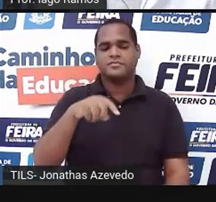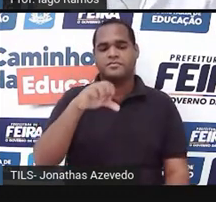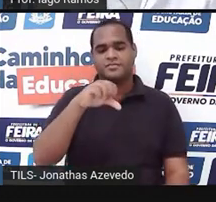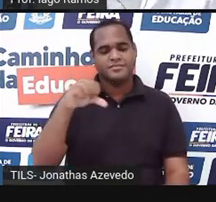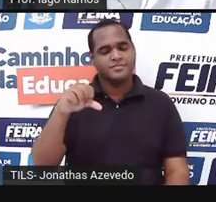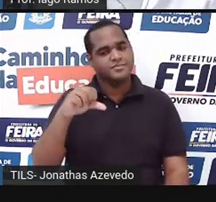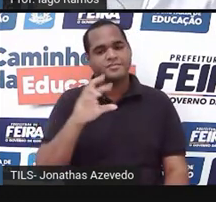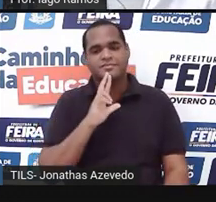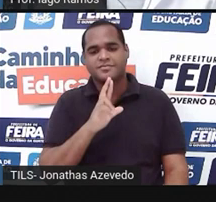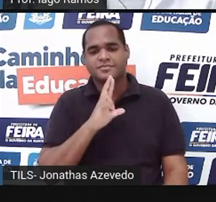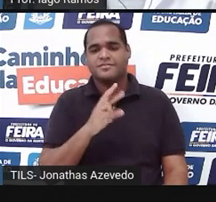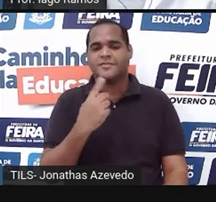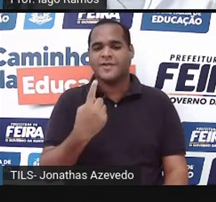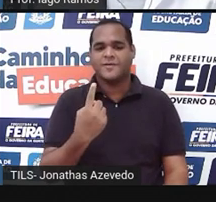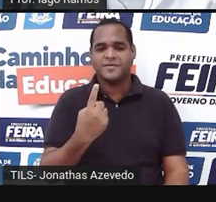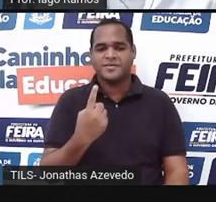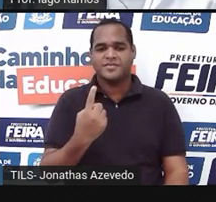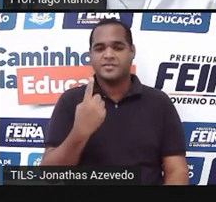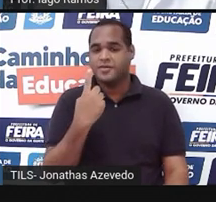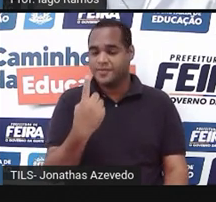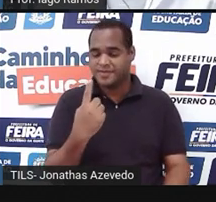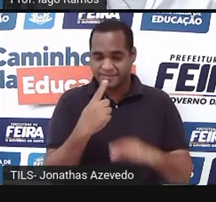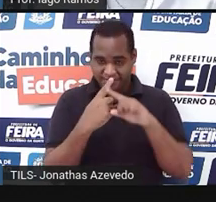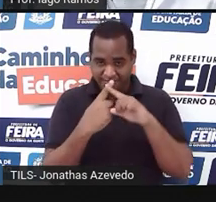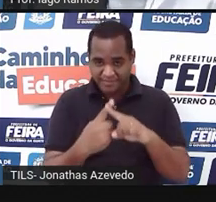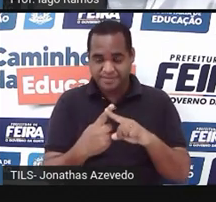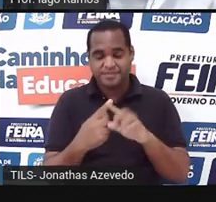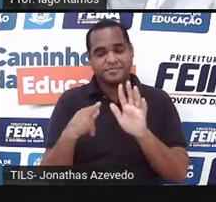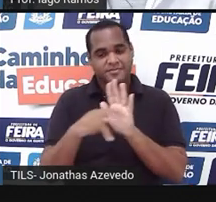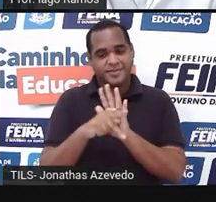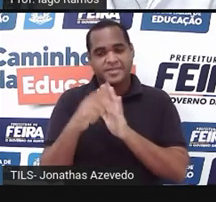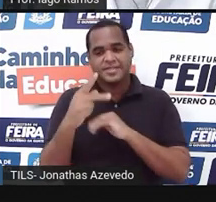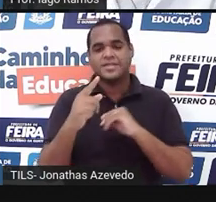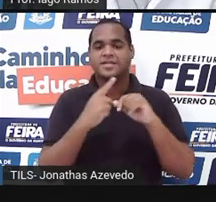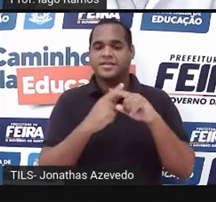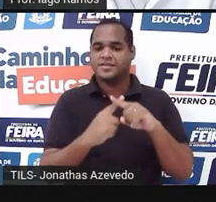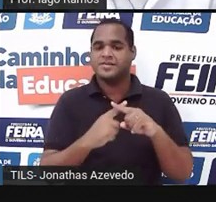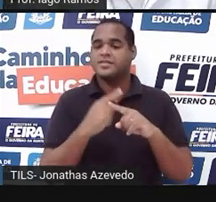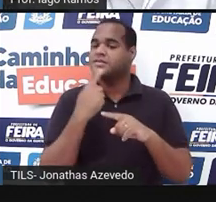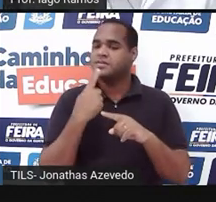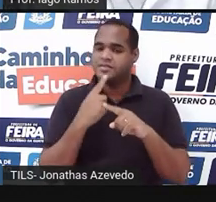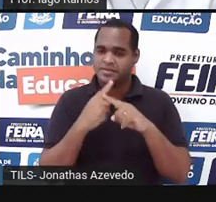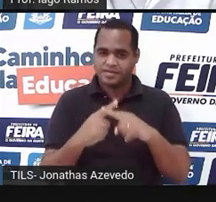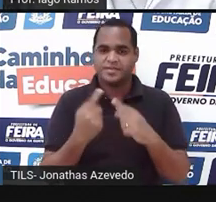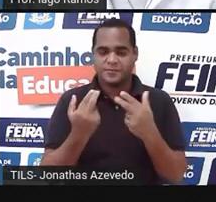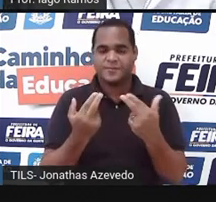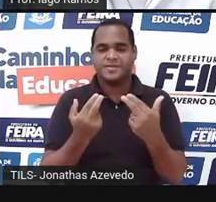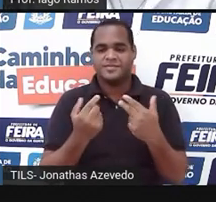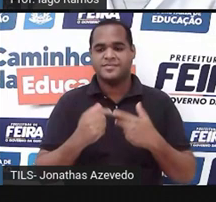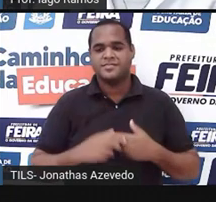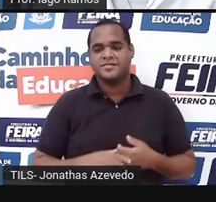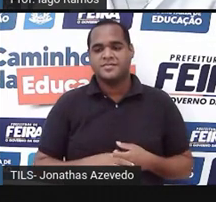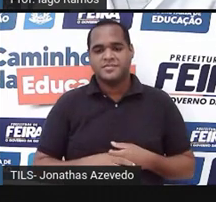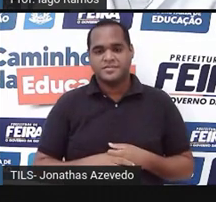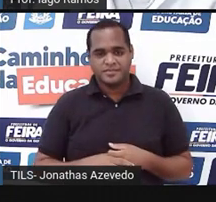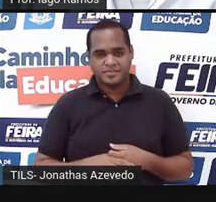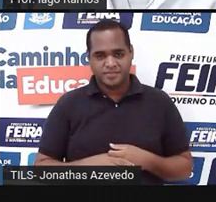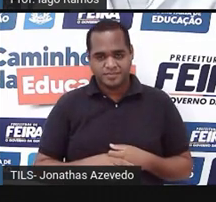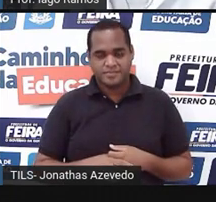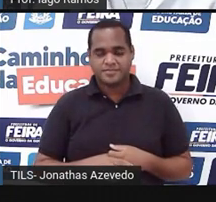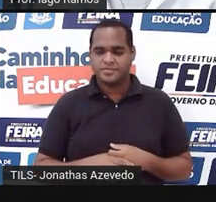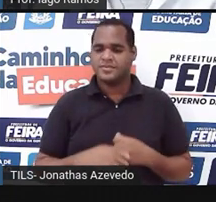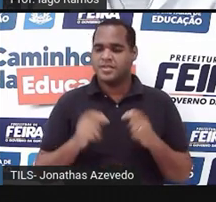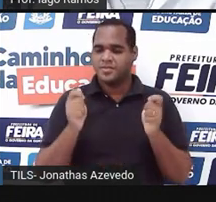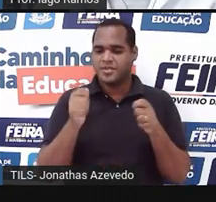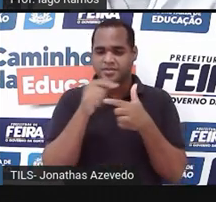um é uma vezes x é o próprio x não vai ficar x igual a bom E aí eu